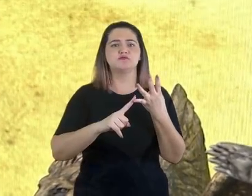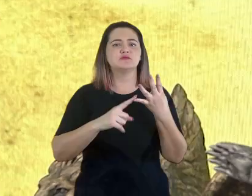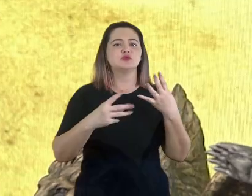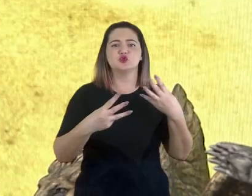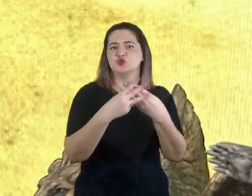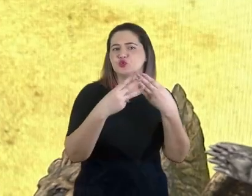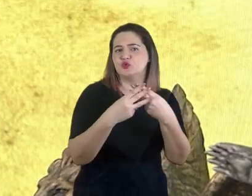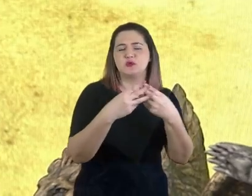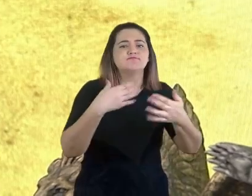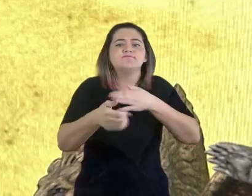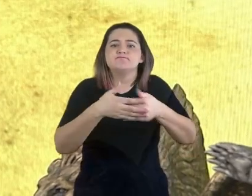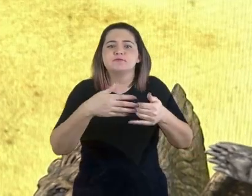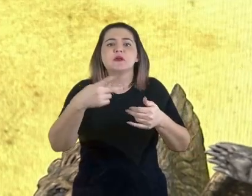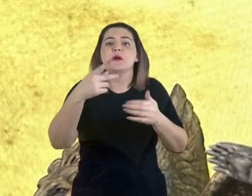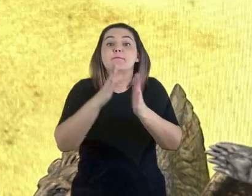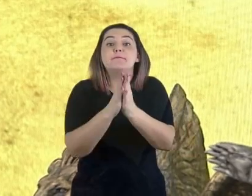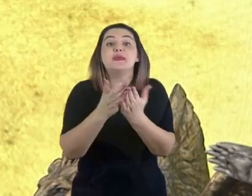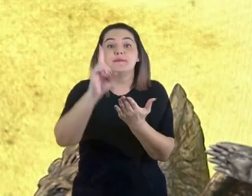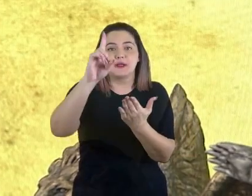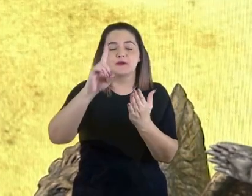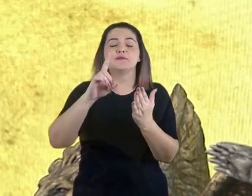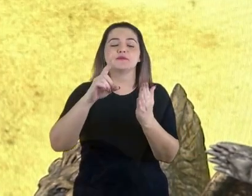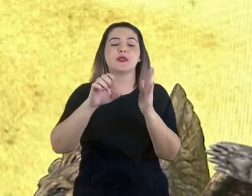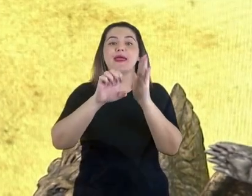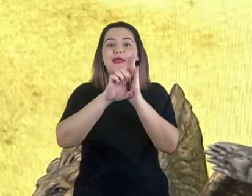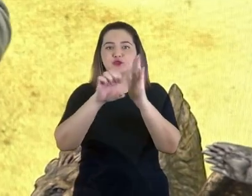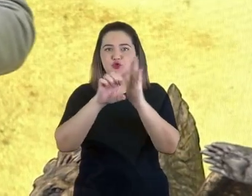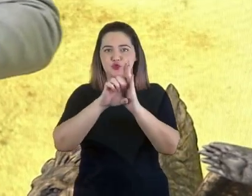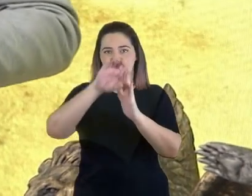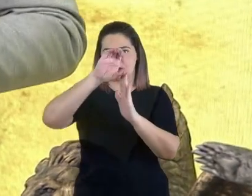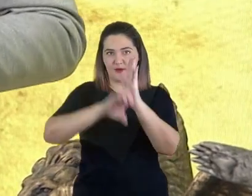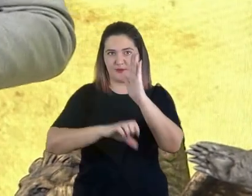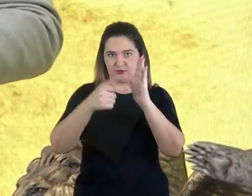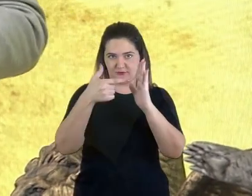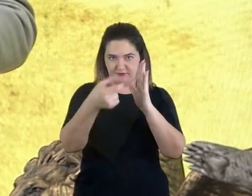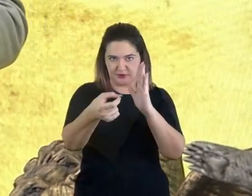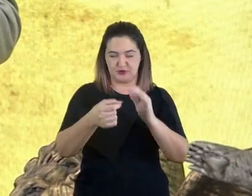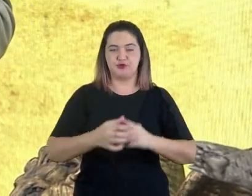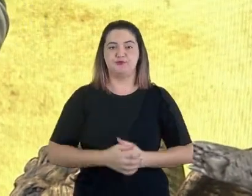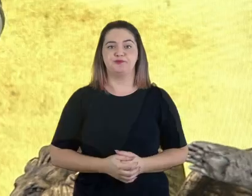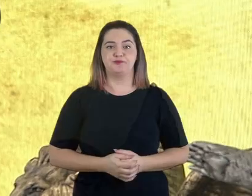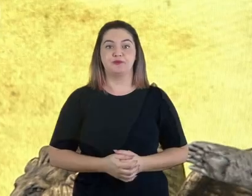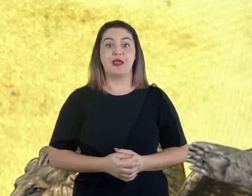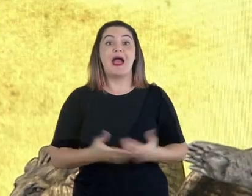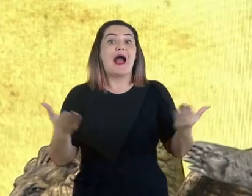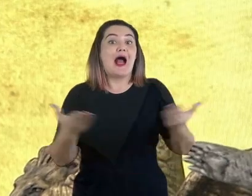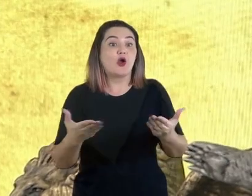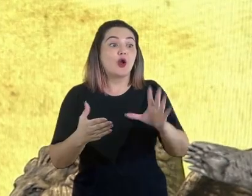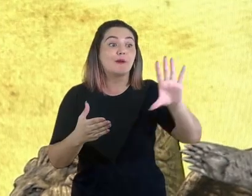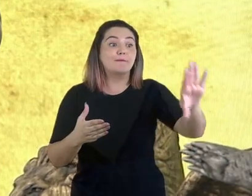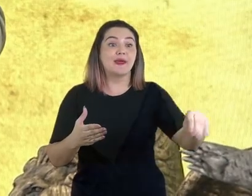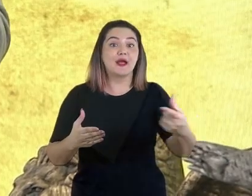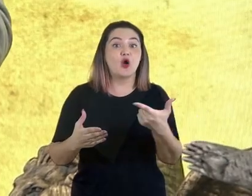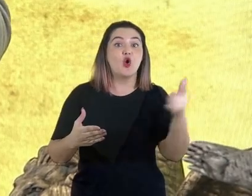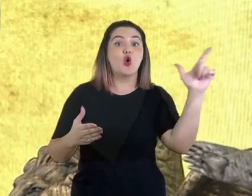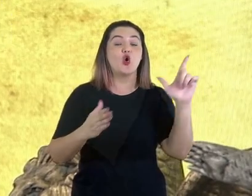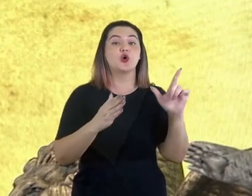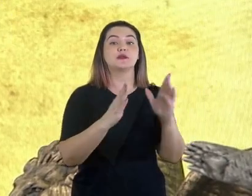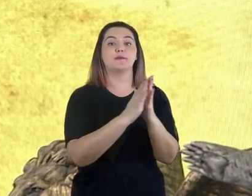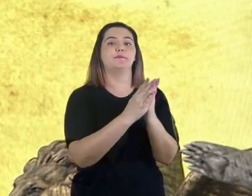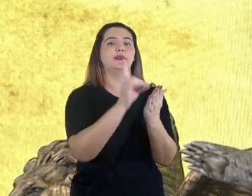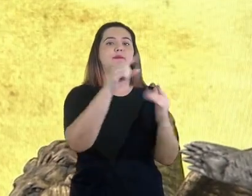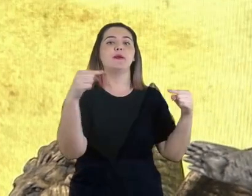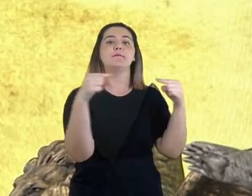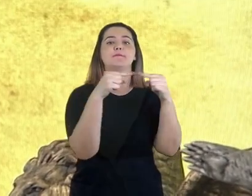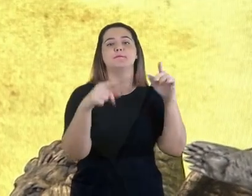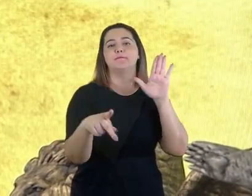importa. Qualquer Bíblia, abra em Êxodo capítulo 20. Depois, abra o Catecismo, onde estão estipulados os